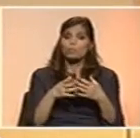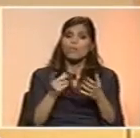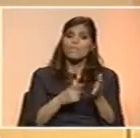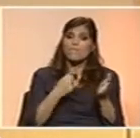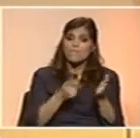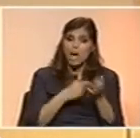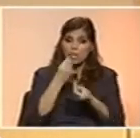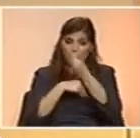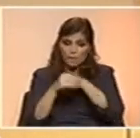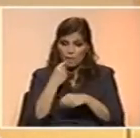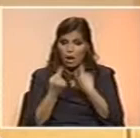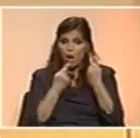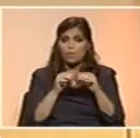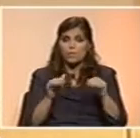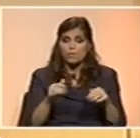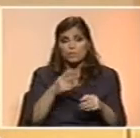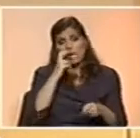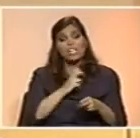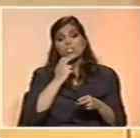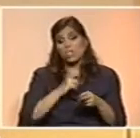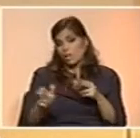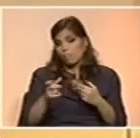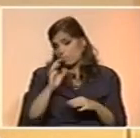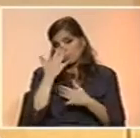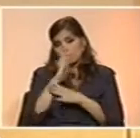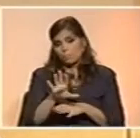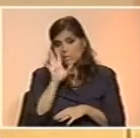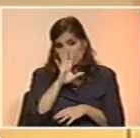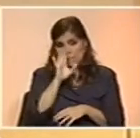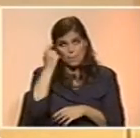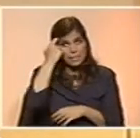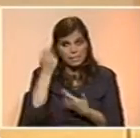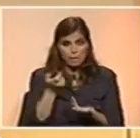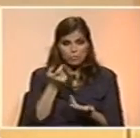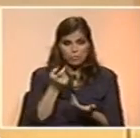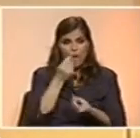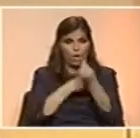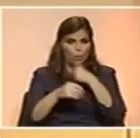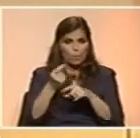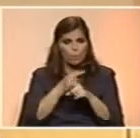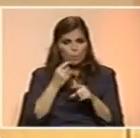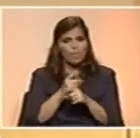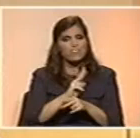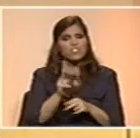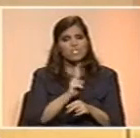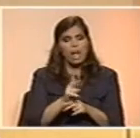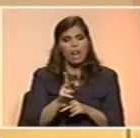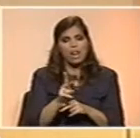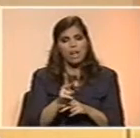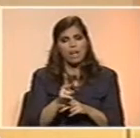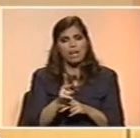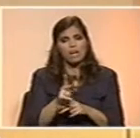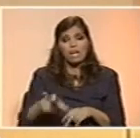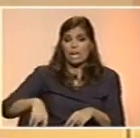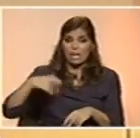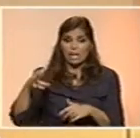determinados níveis, por exemplo, a nível energético, porque basta pensarmos que os alimentos de origem vegetal são, em princípio, mais ricos